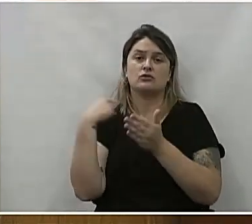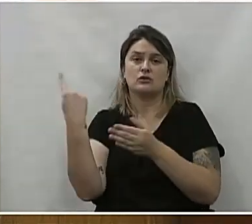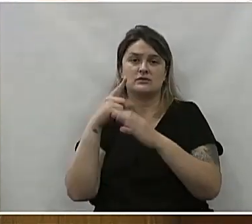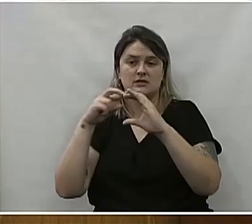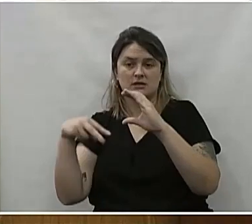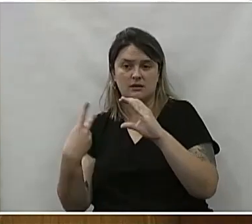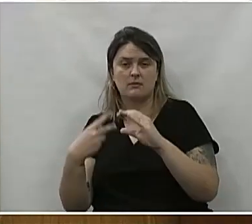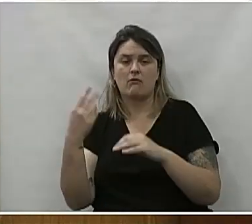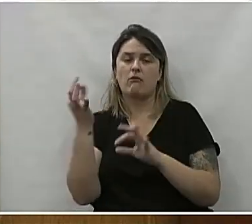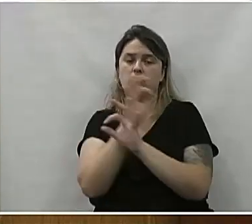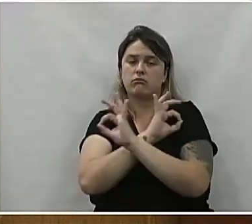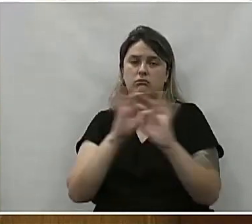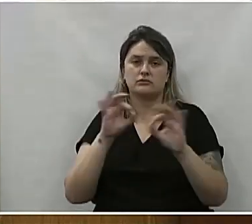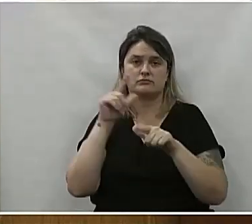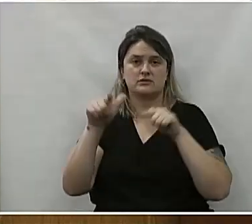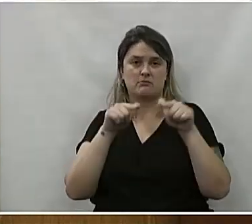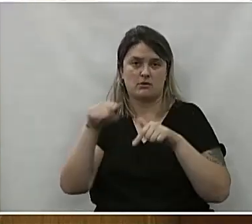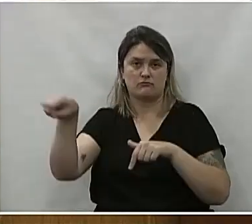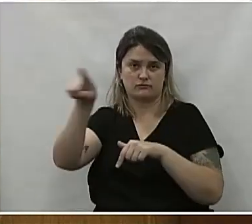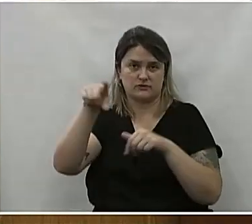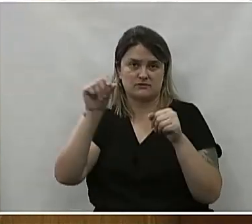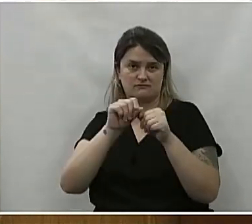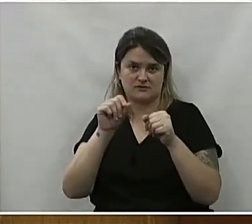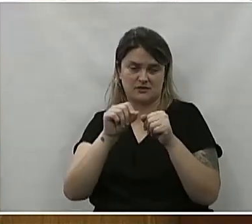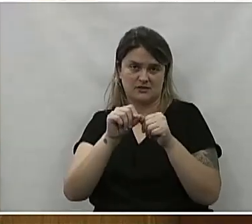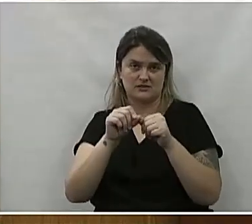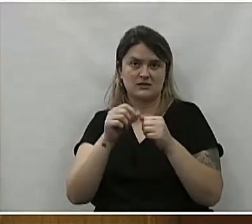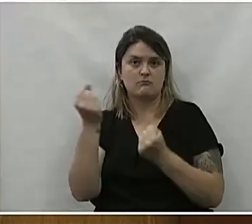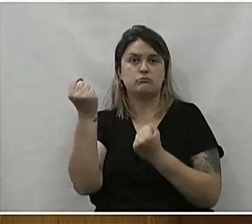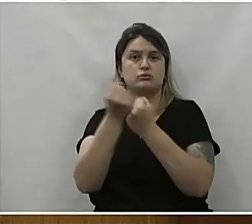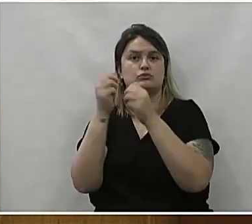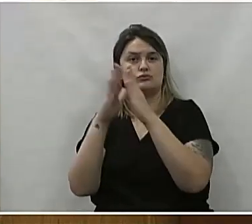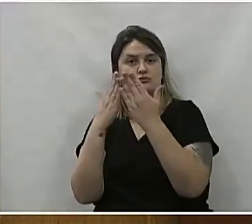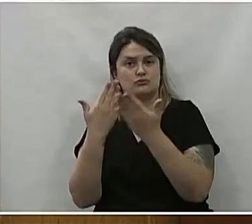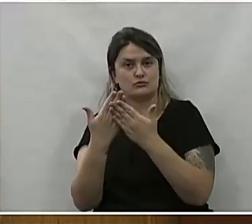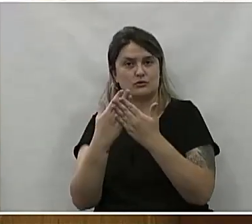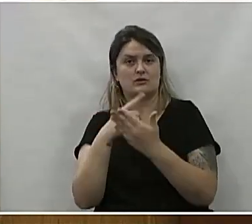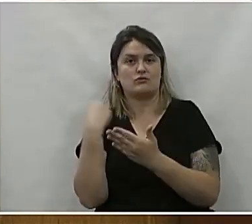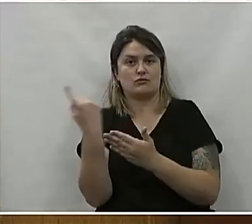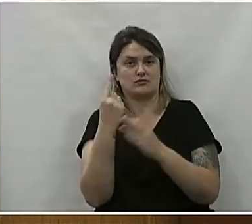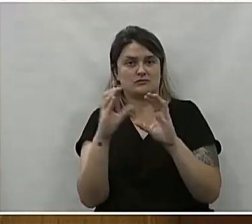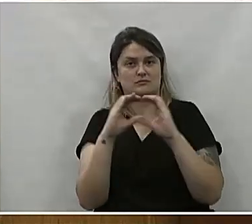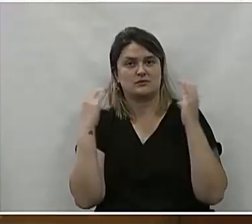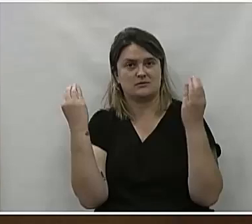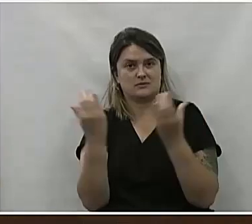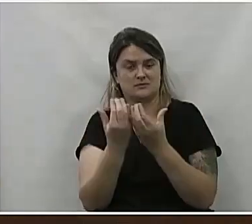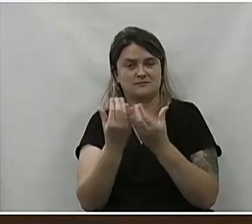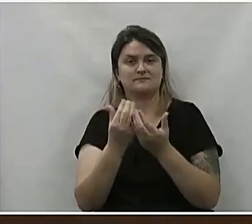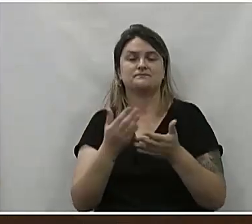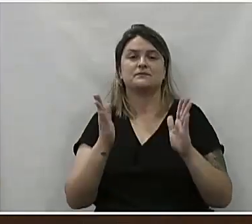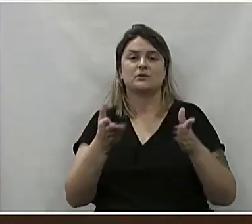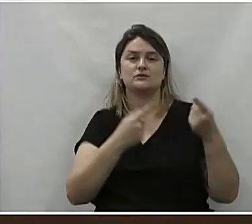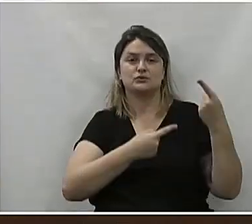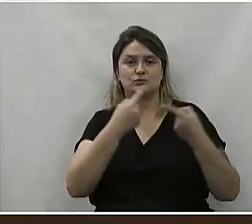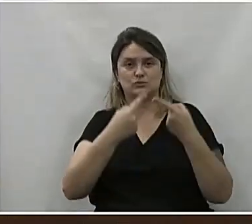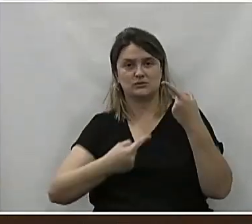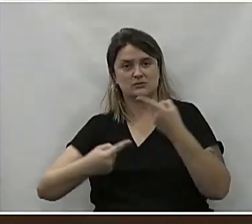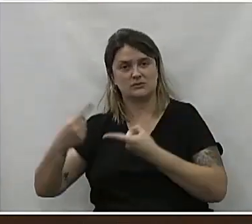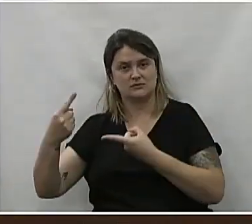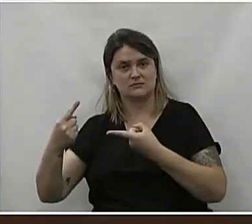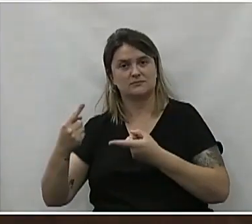Vitória Pelo valioso trabalho Realizado pelo Batalhão De Patrulha Escolar Comunitária Em discussão